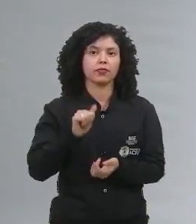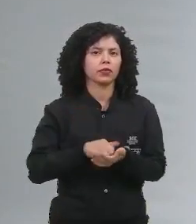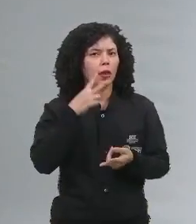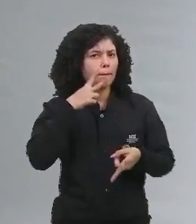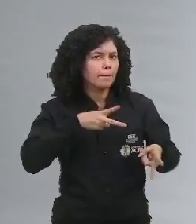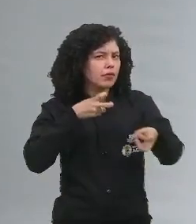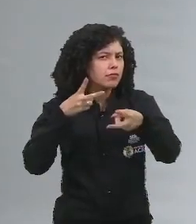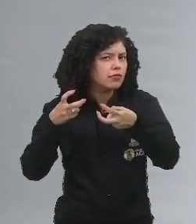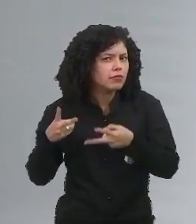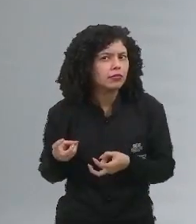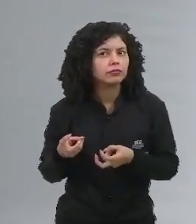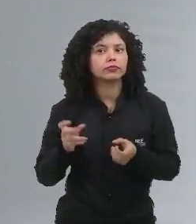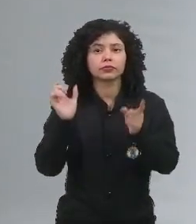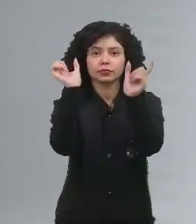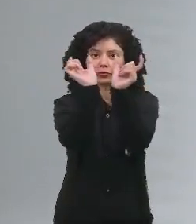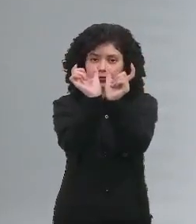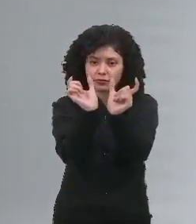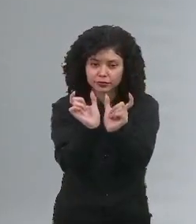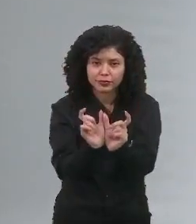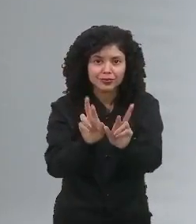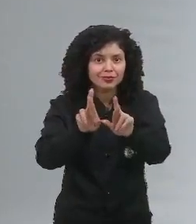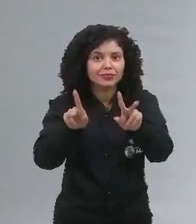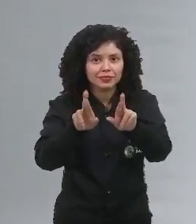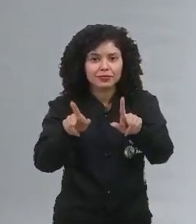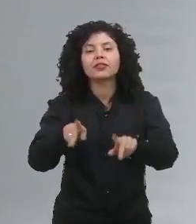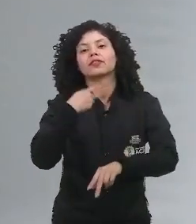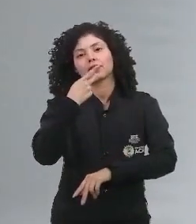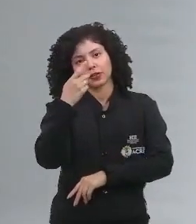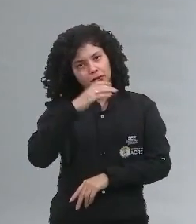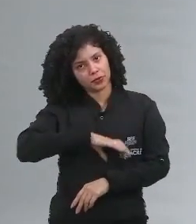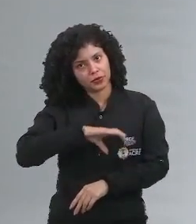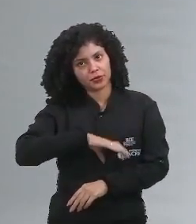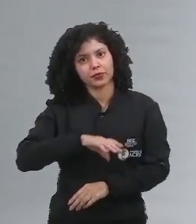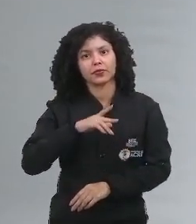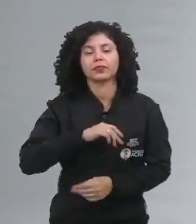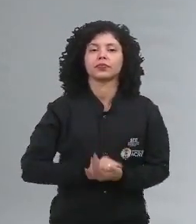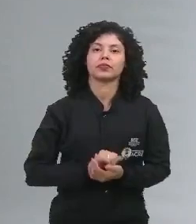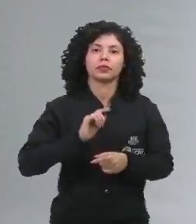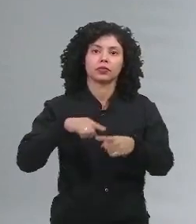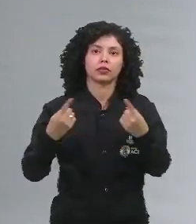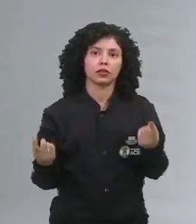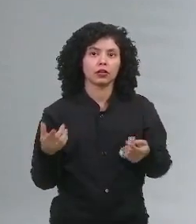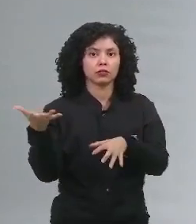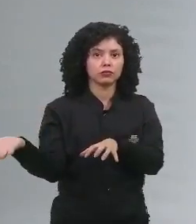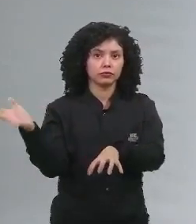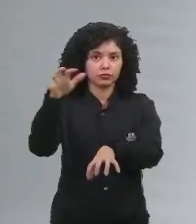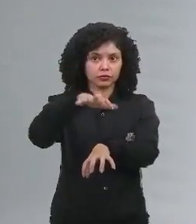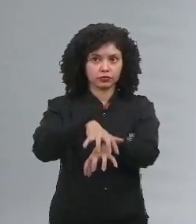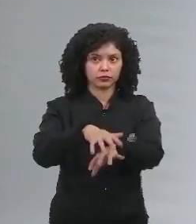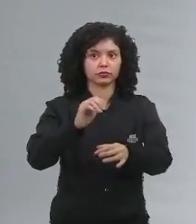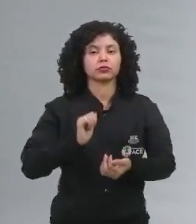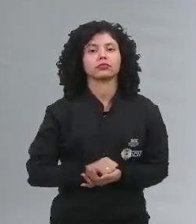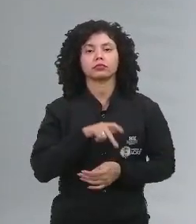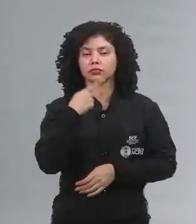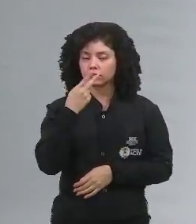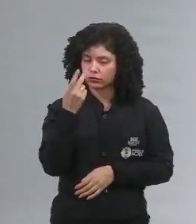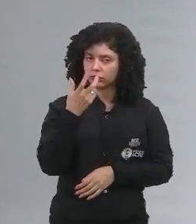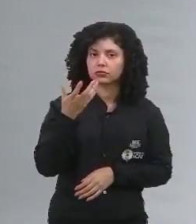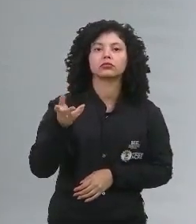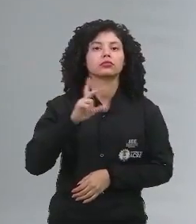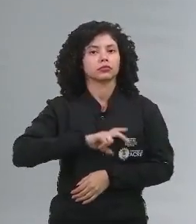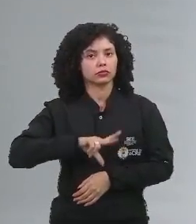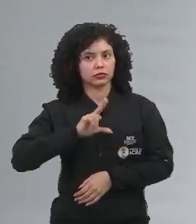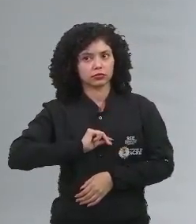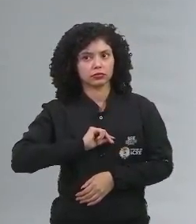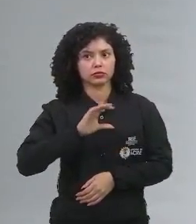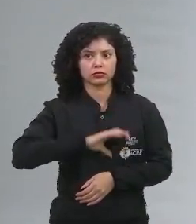podem observar, eles falam português, né? Eles nos colonizaram, né, os portugueses, eles falam português,